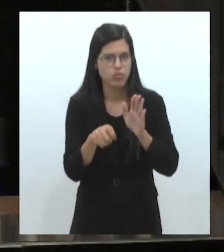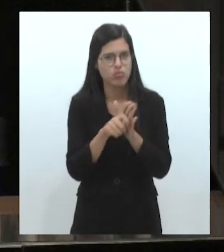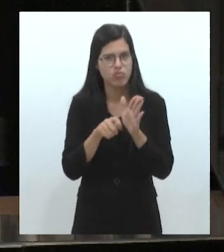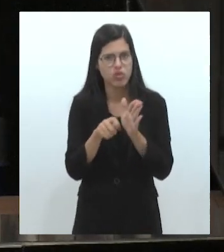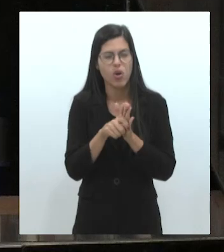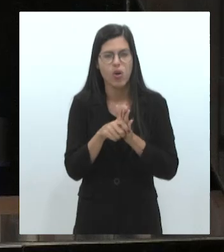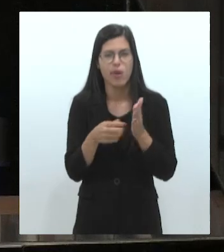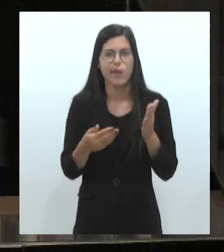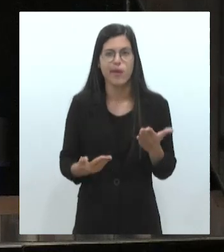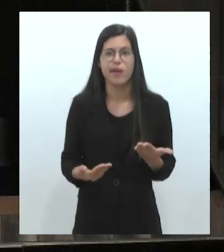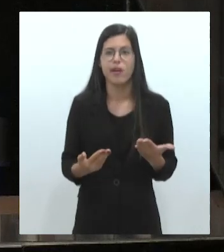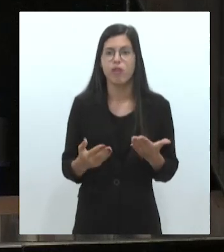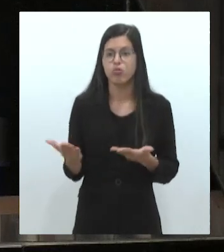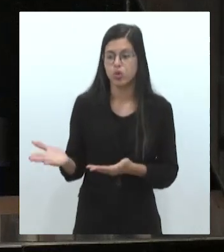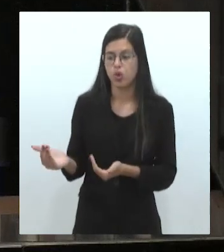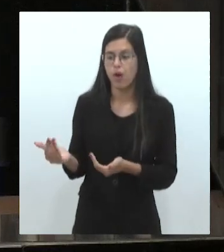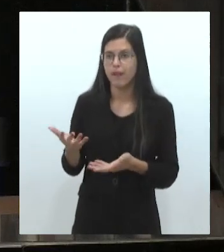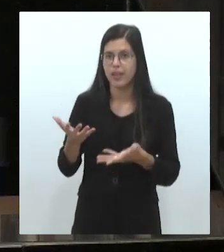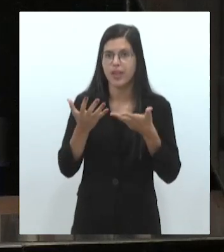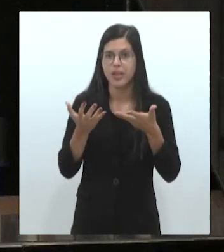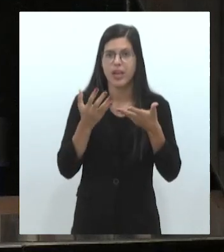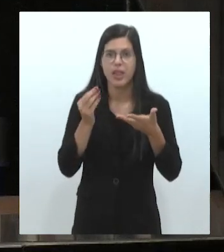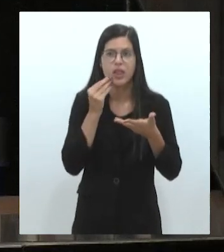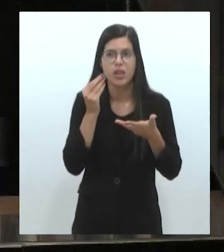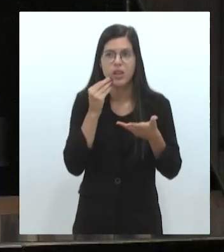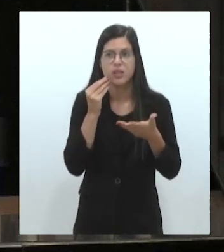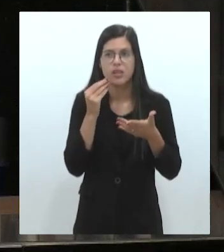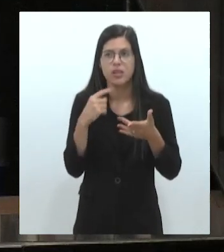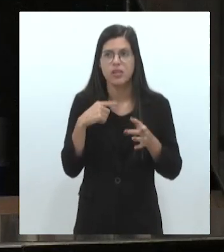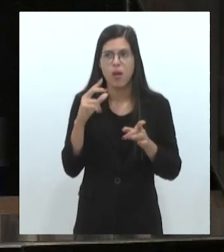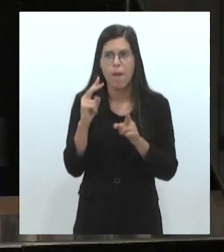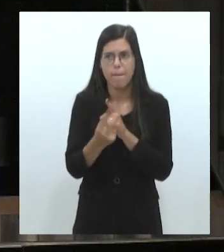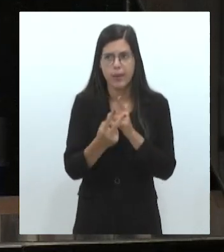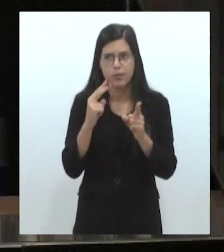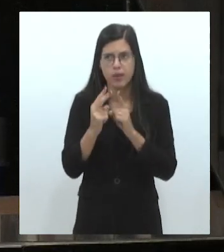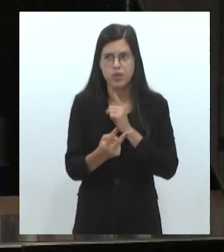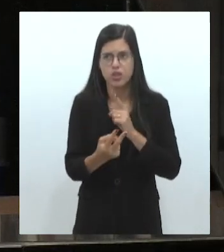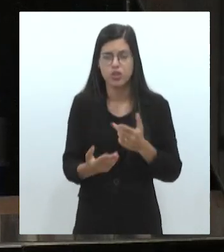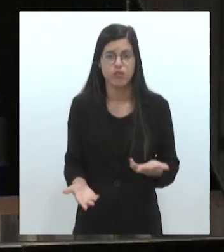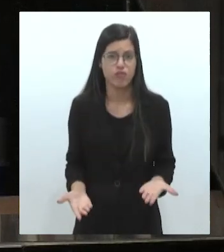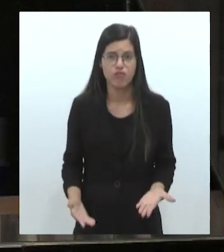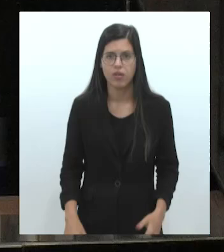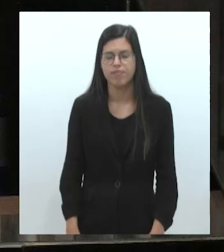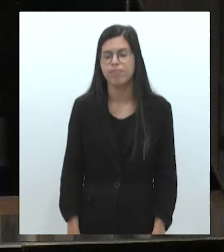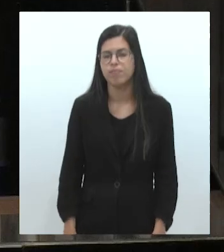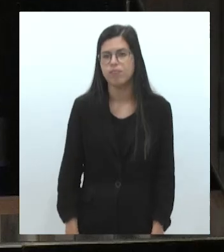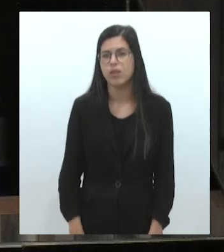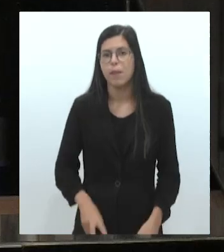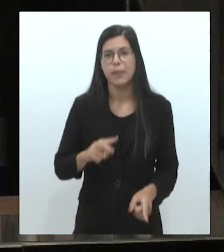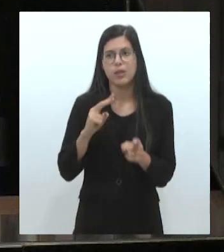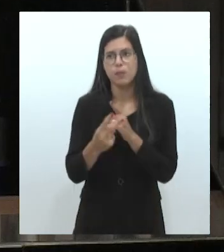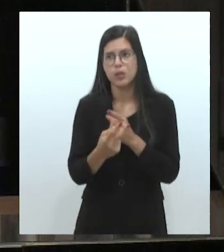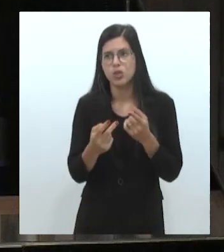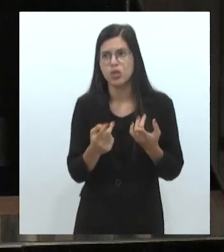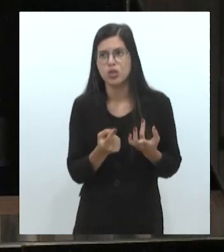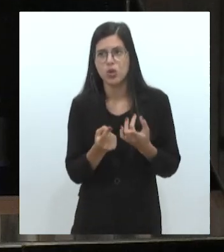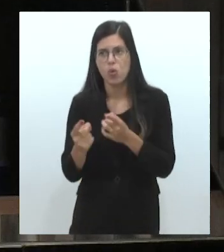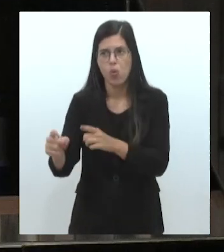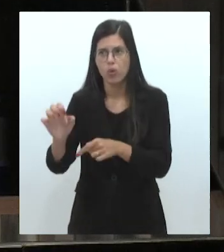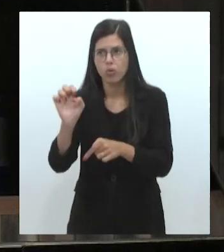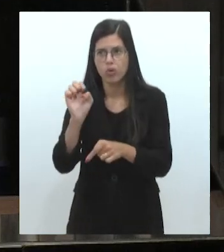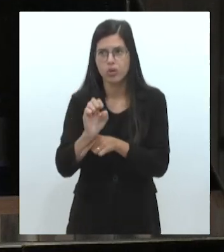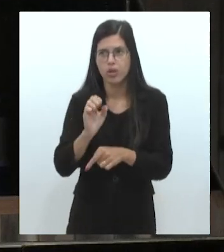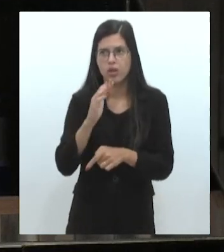jovem, ele só quer, de alguma forma, ter alguma perspectiva. Nem que seja a perspectiva de enfrentar o Estado e morrer por